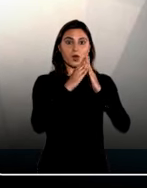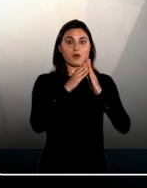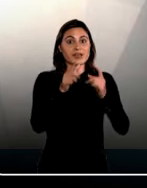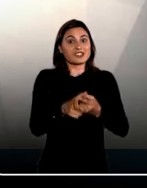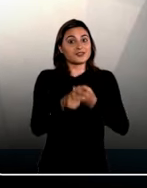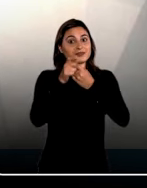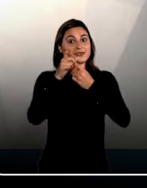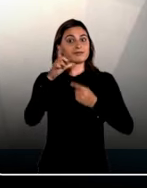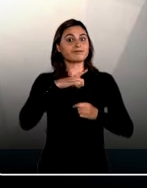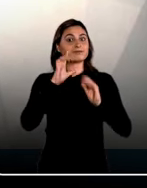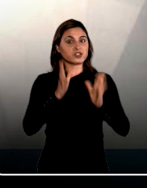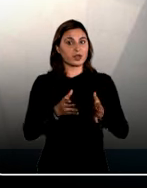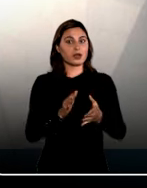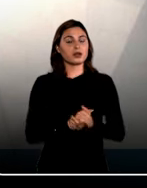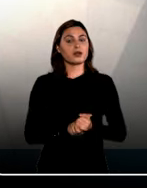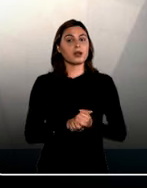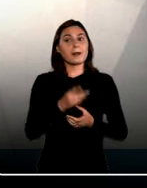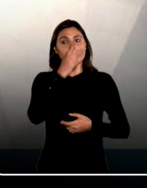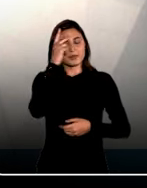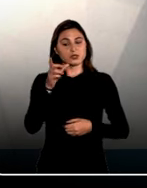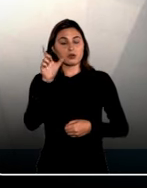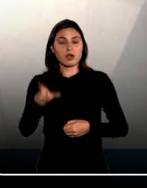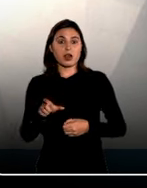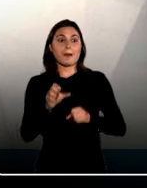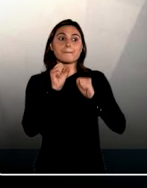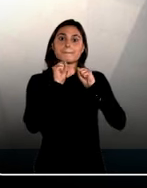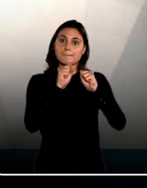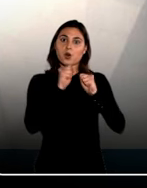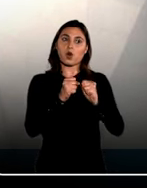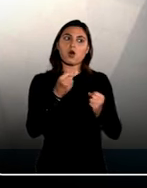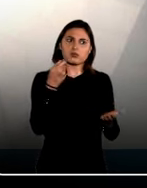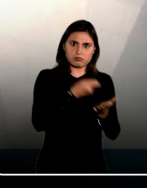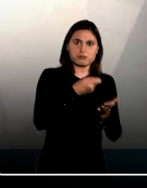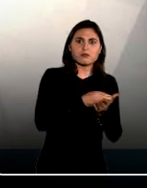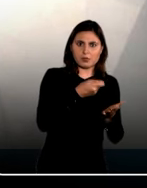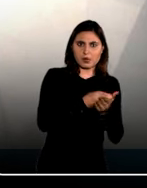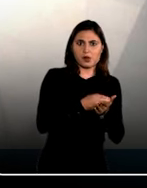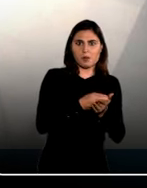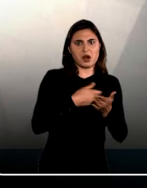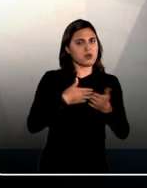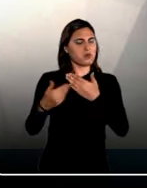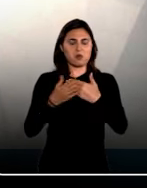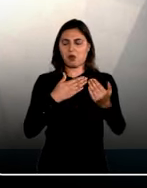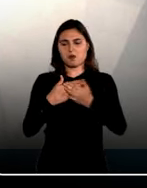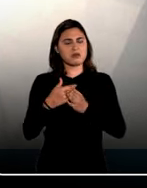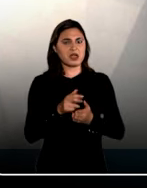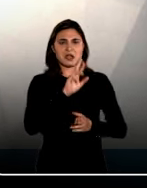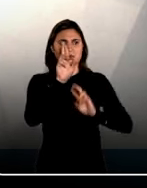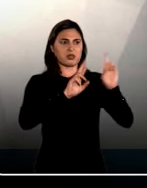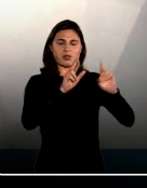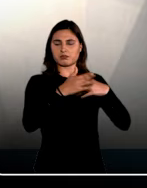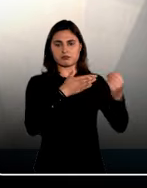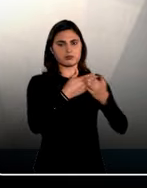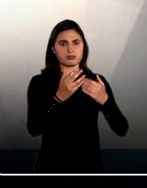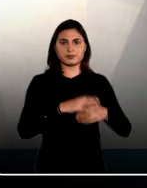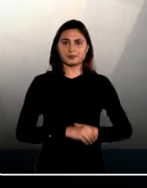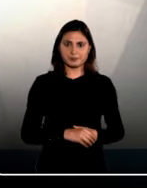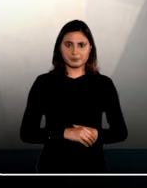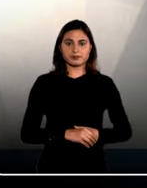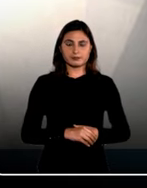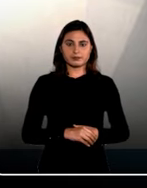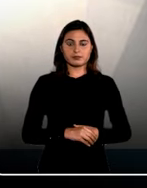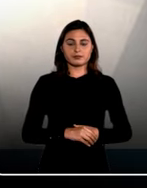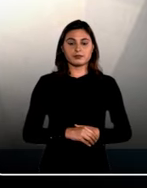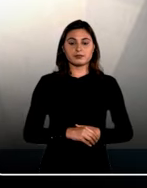condominiais o credor pode cobrar a dívida de quem quer que seja o proprietário o ministro observou que a